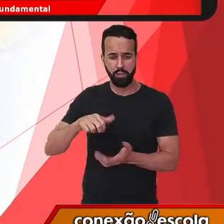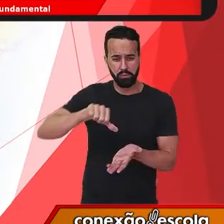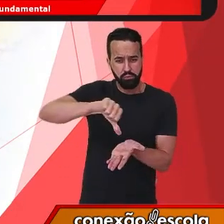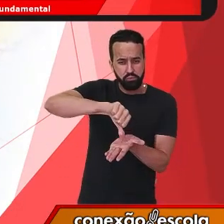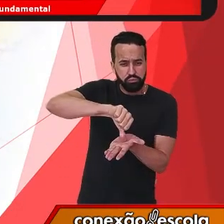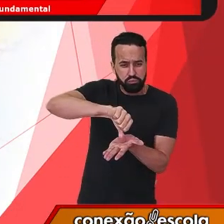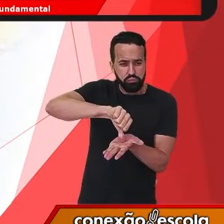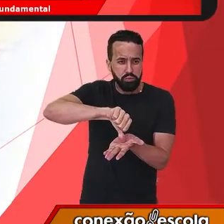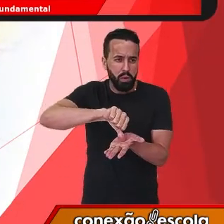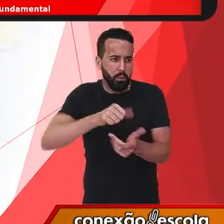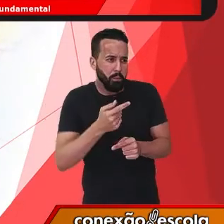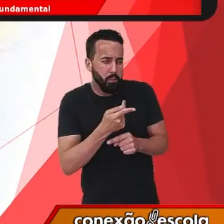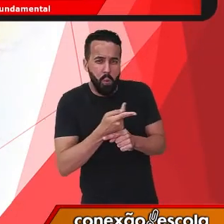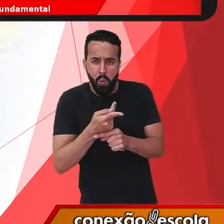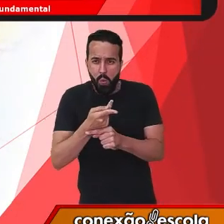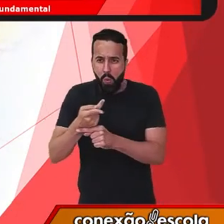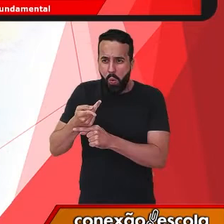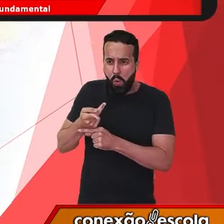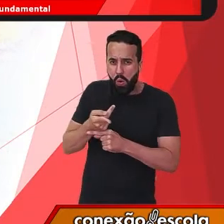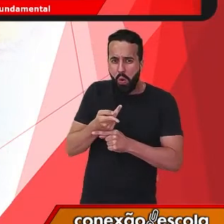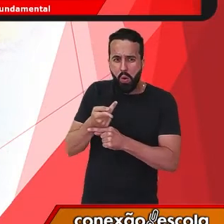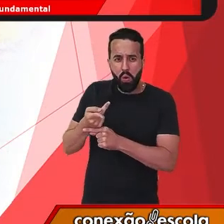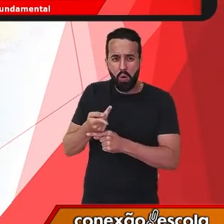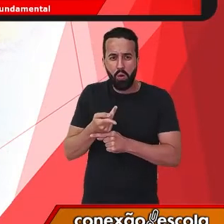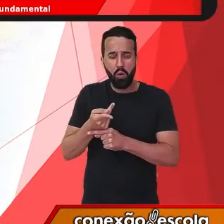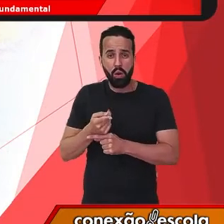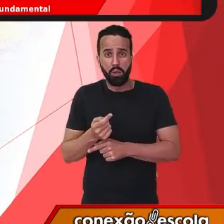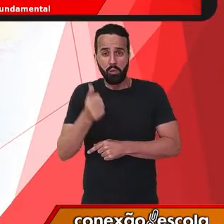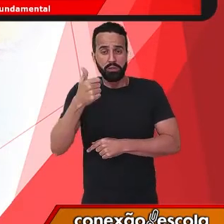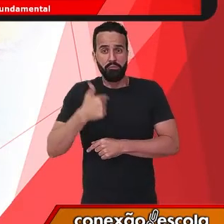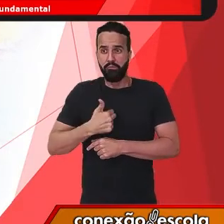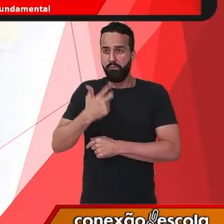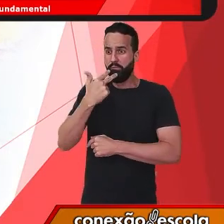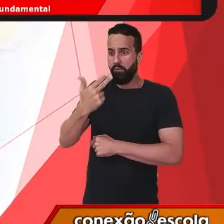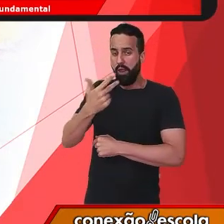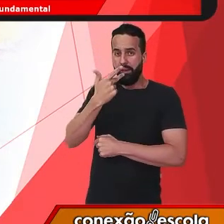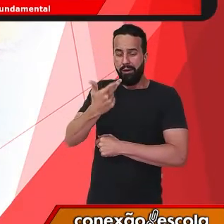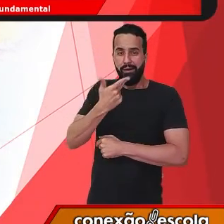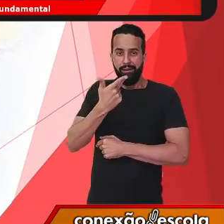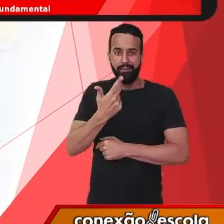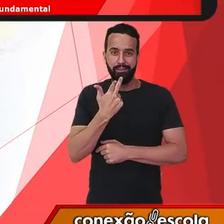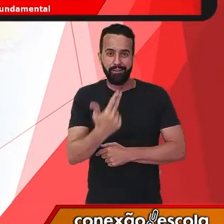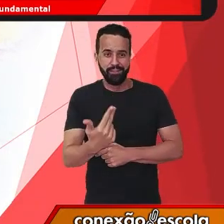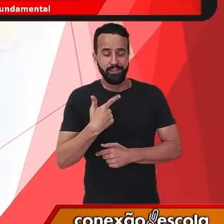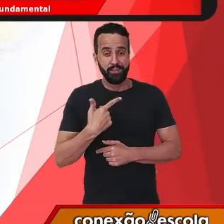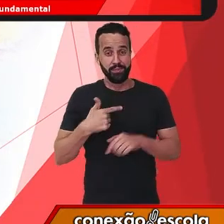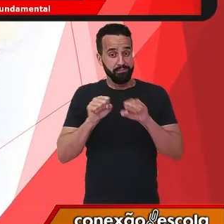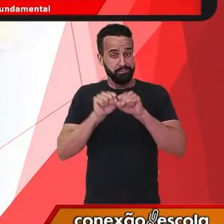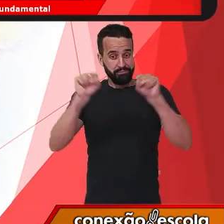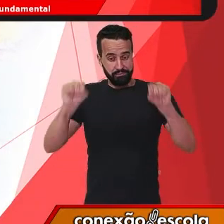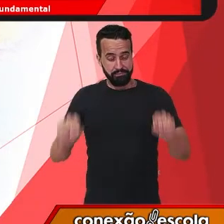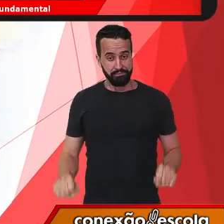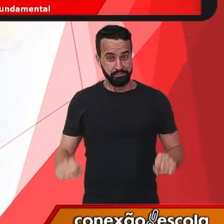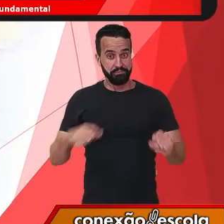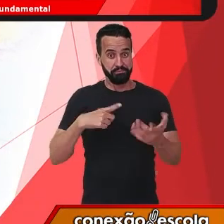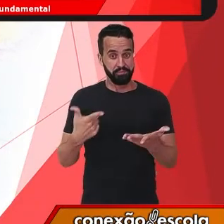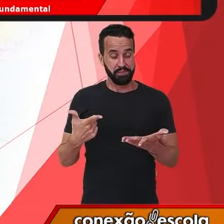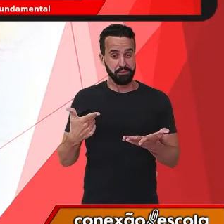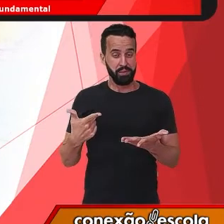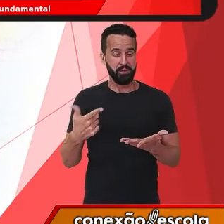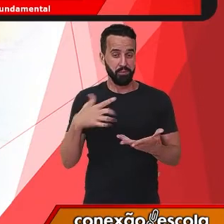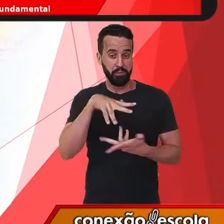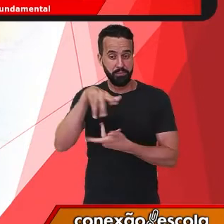Global positioning tem exposição position System quase que não saiba inglês aqui uai ou sistema de posicionamento Global